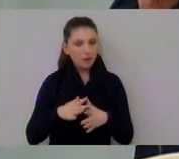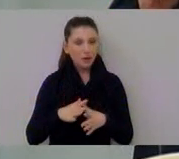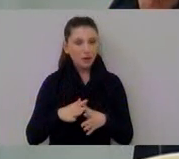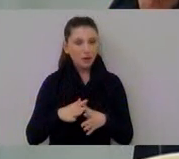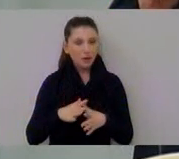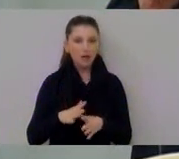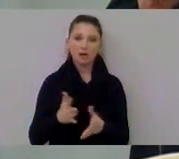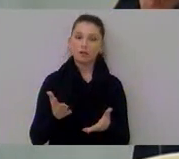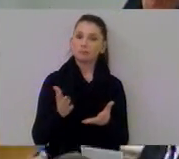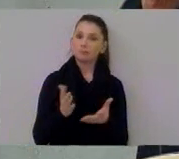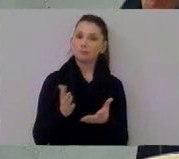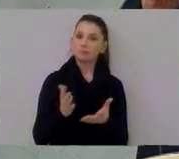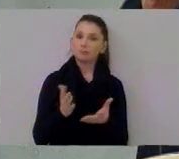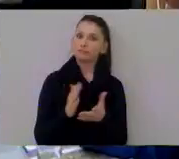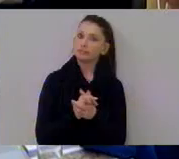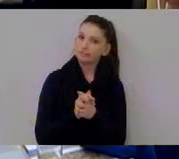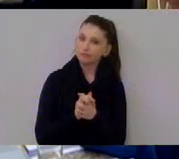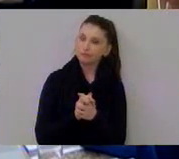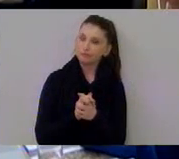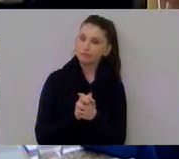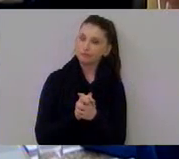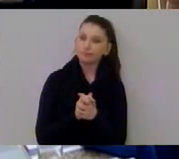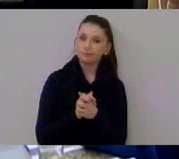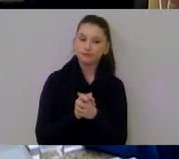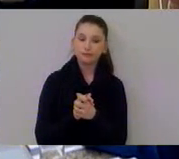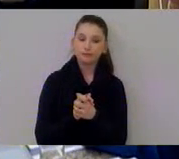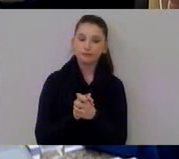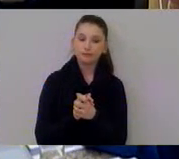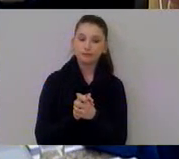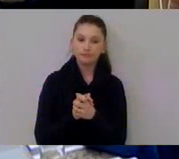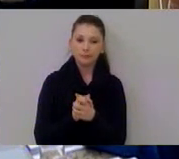chegar, Juarez, e levar lá.